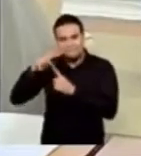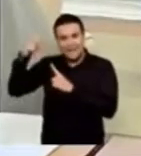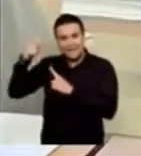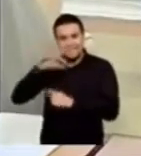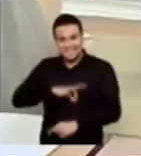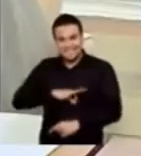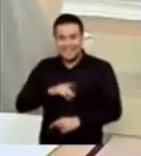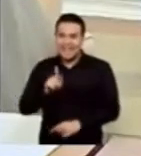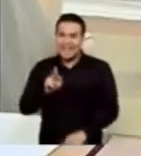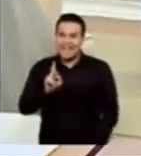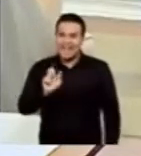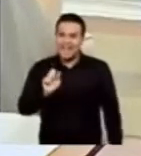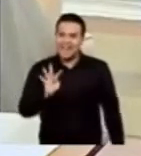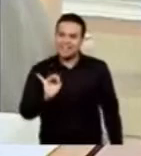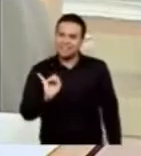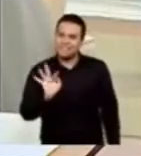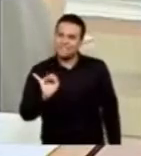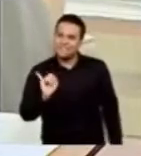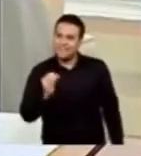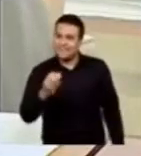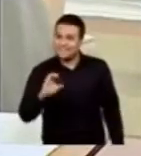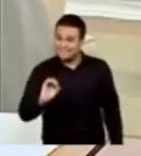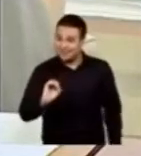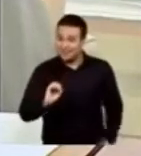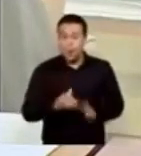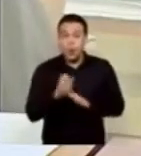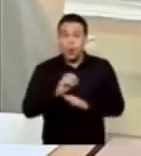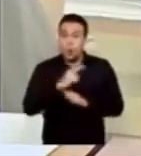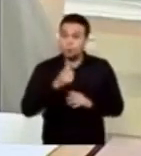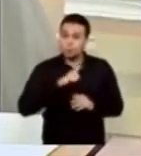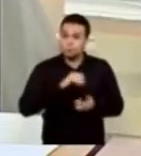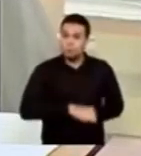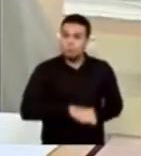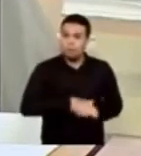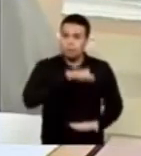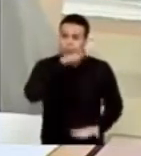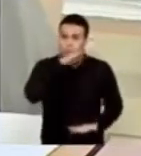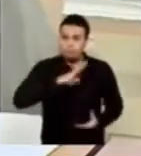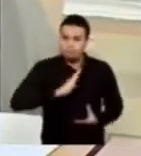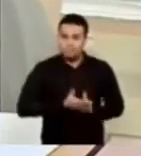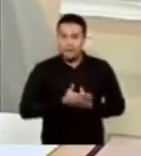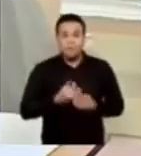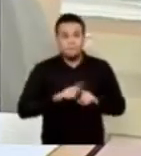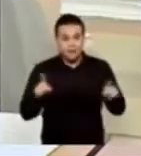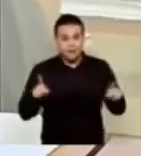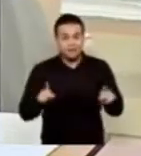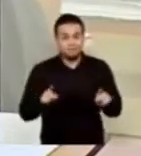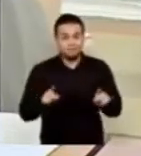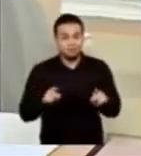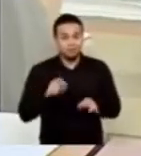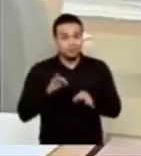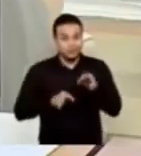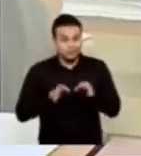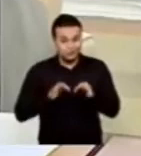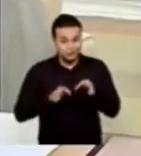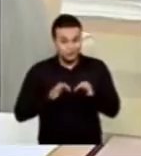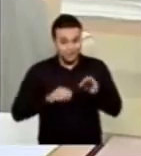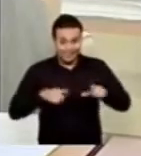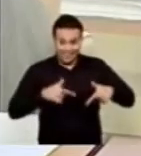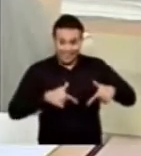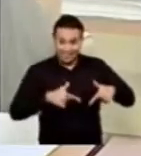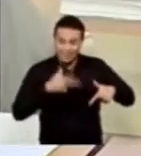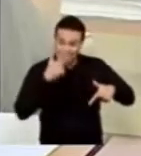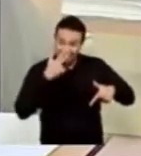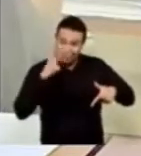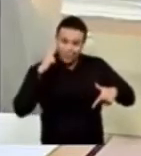a gratificação. Ou se tem excesso de processo, na Justiça do Trabalho isso se tornou comum. Ah, se